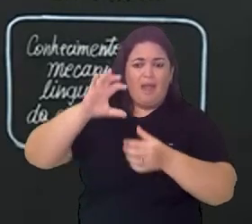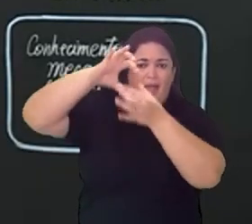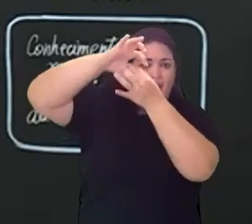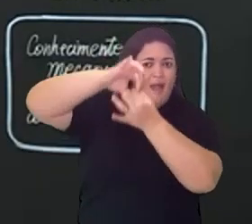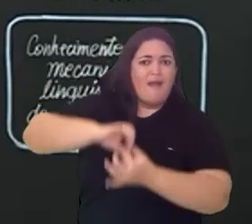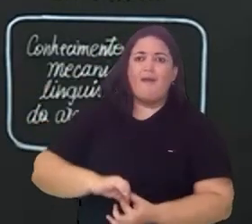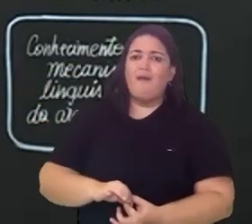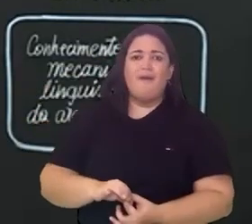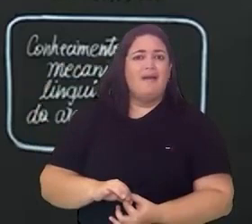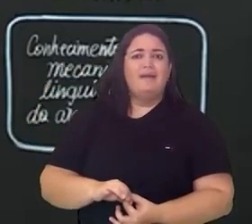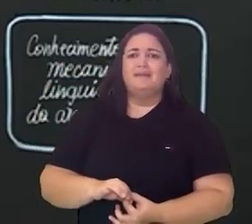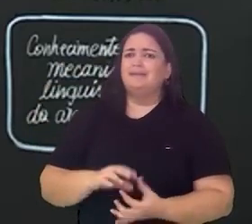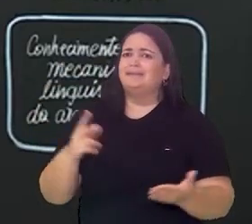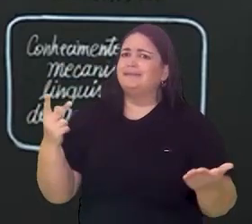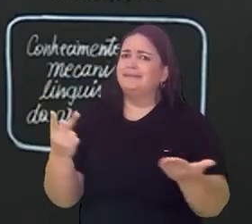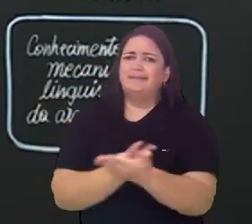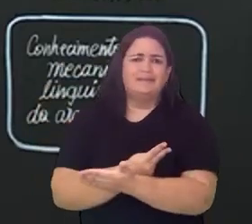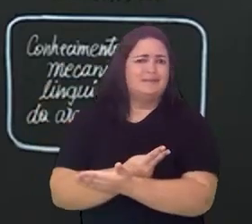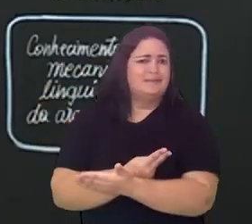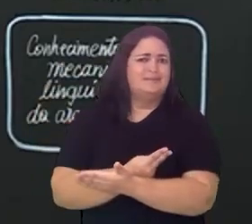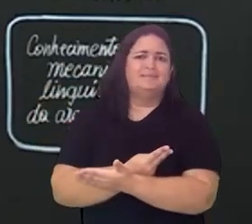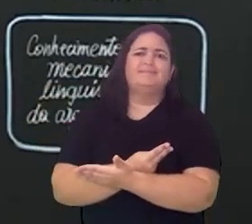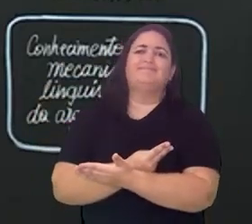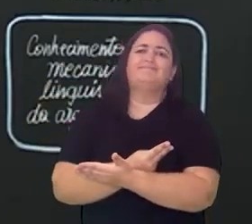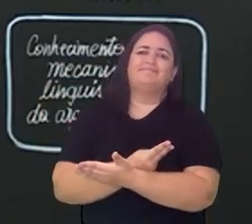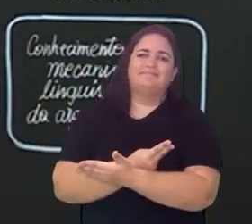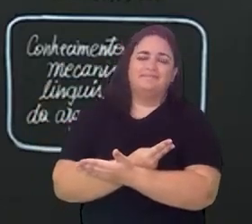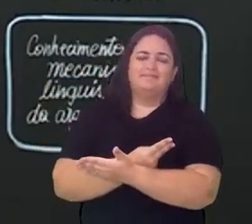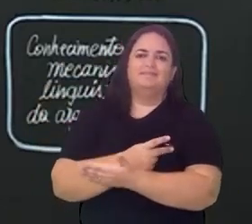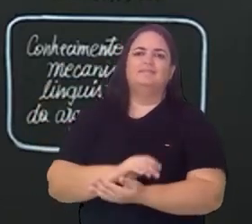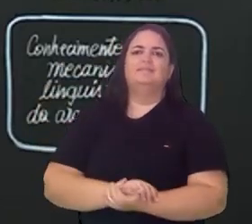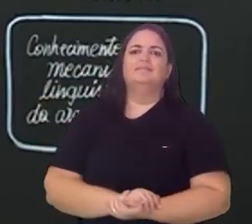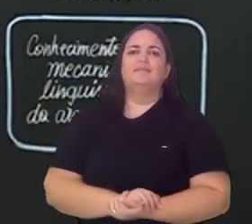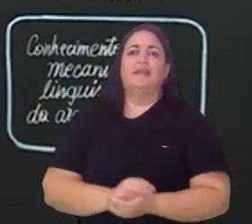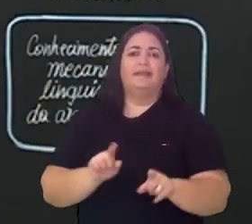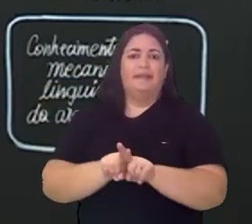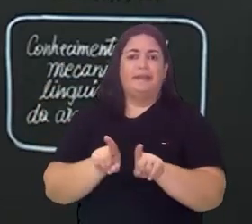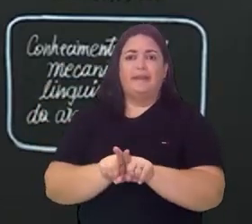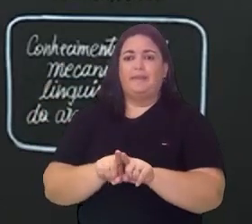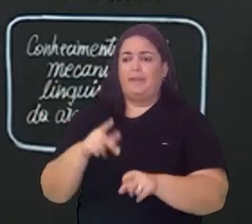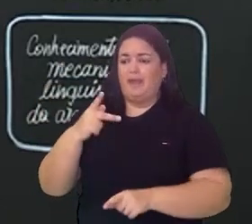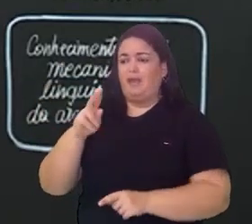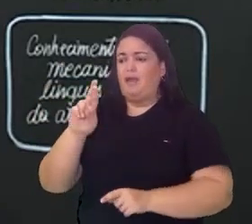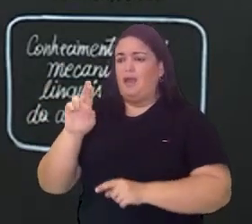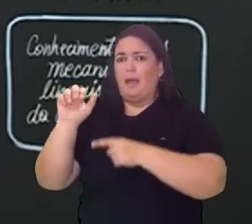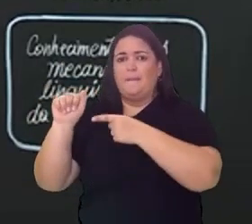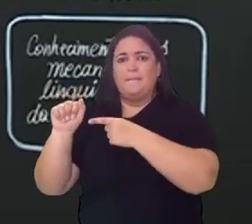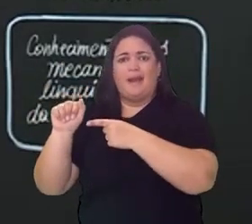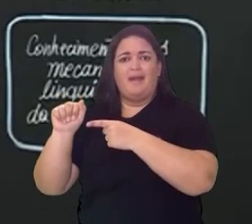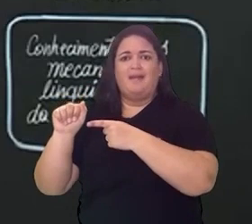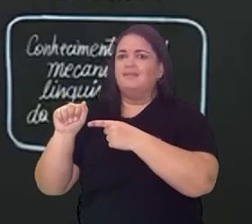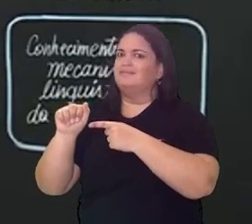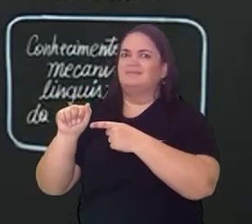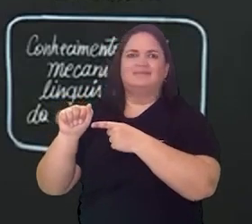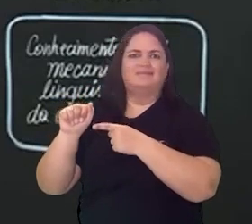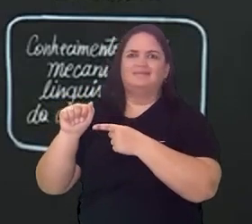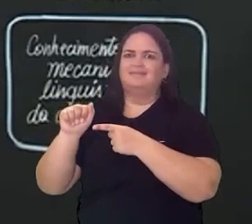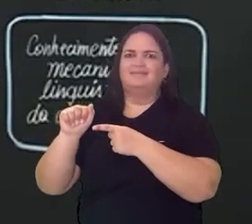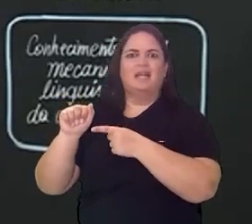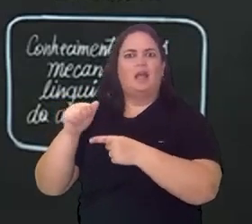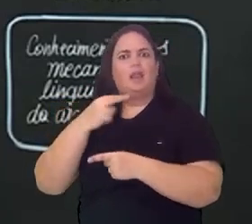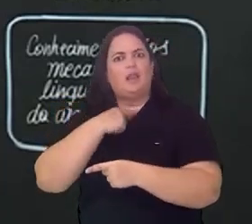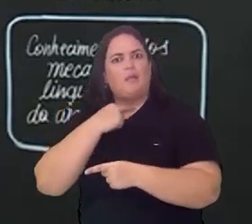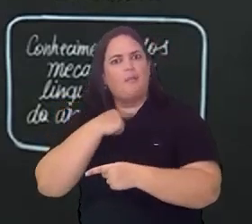texto iam continuar completamente equivocadas, completamente erradas. Aqui eu estou usando também a preposição para, que num texto formal,